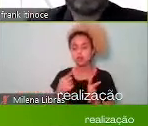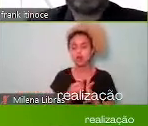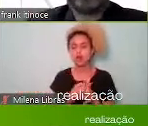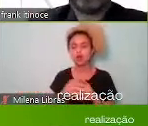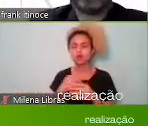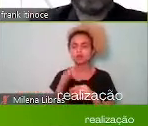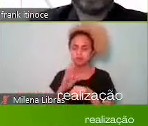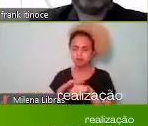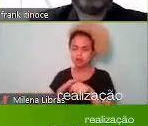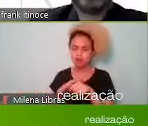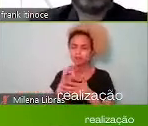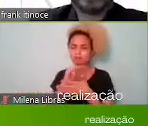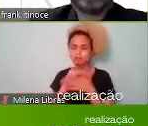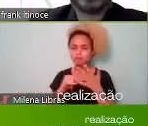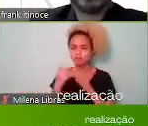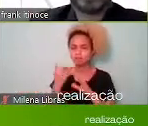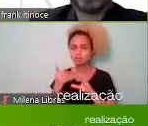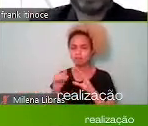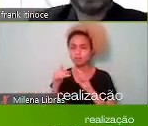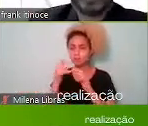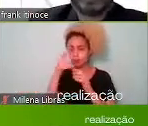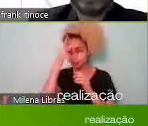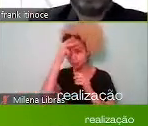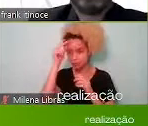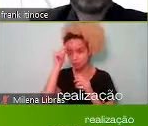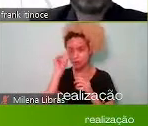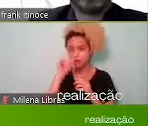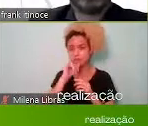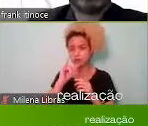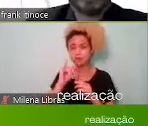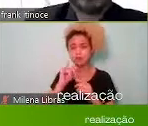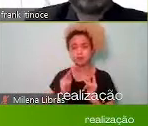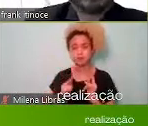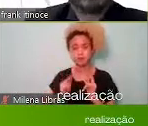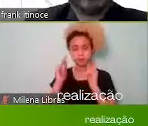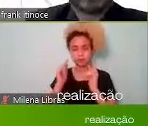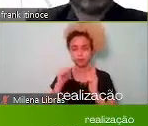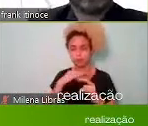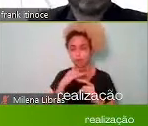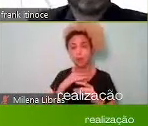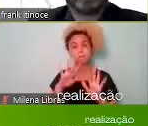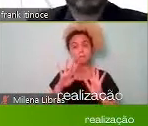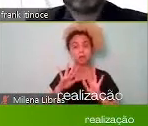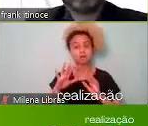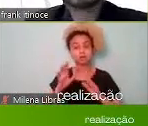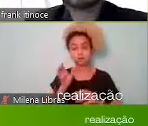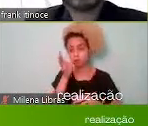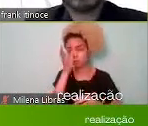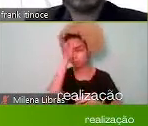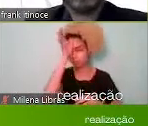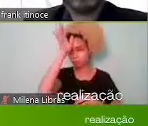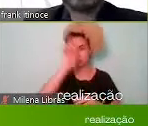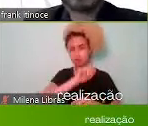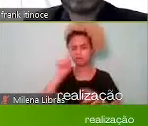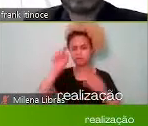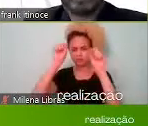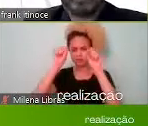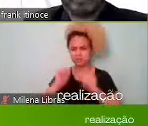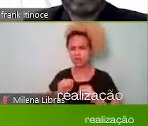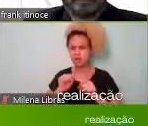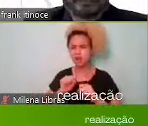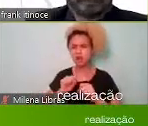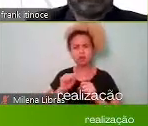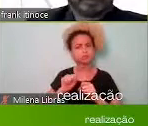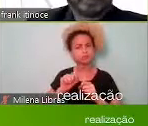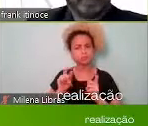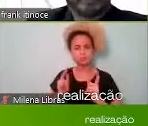cartinha para a prefeitura oficiando que o prédio está irregular. Mas o bombeiro, ele não vai fechar o prédio, ele não vai cassar a licença da